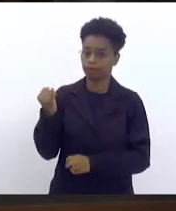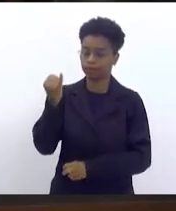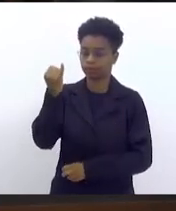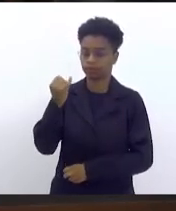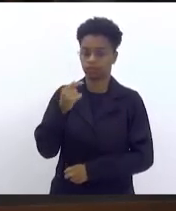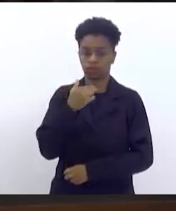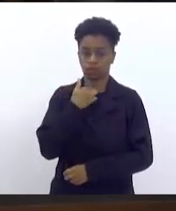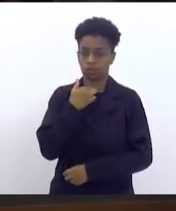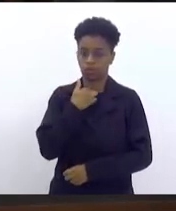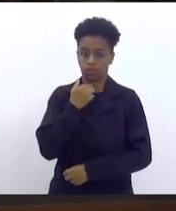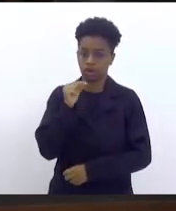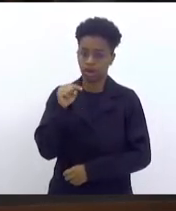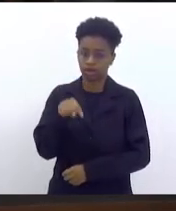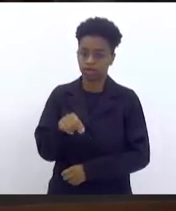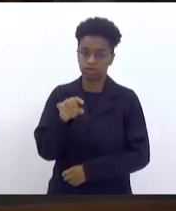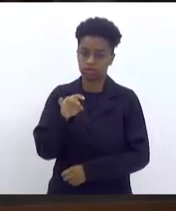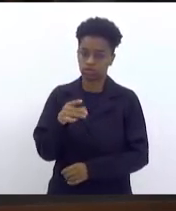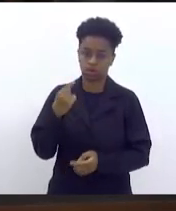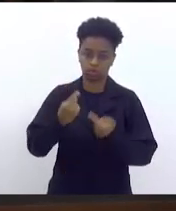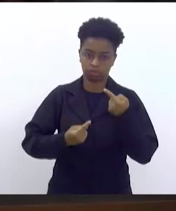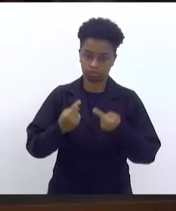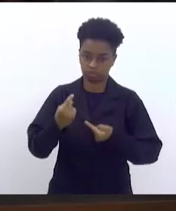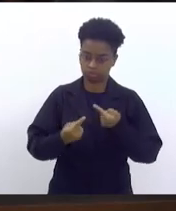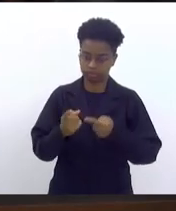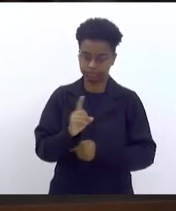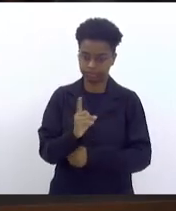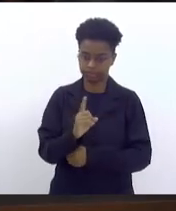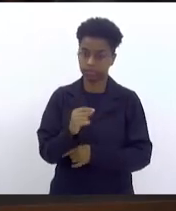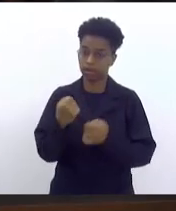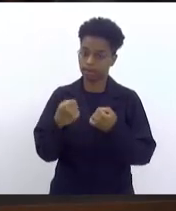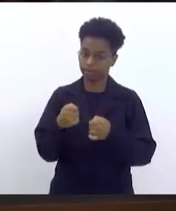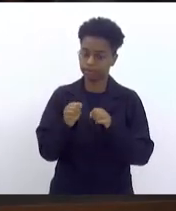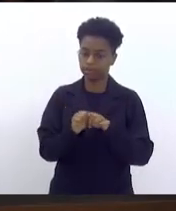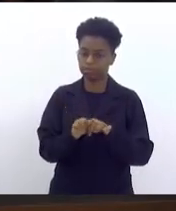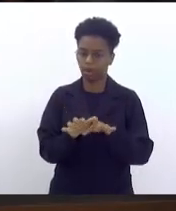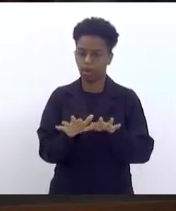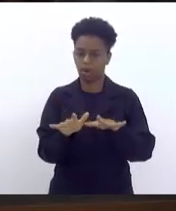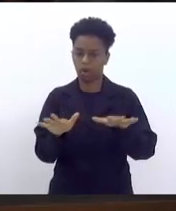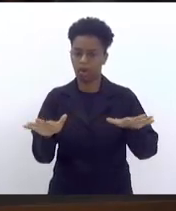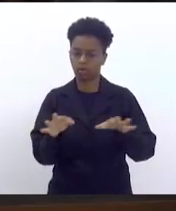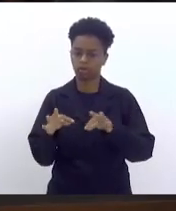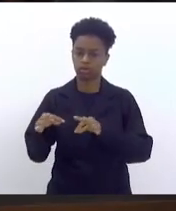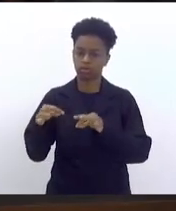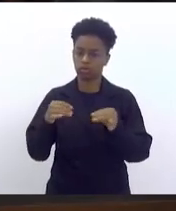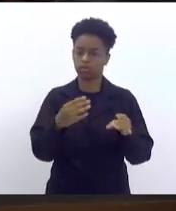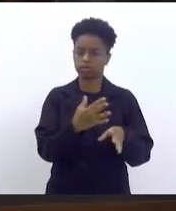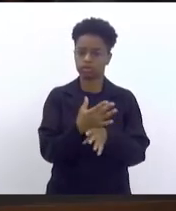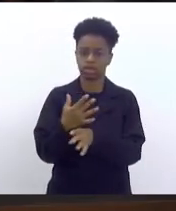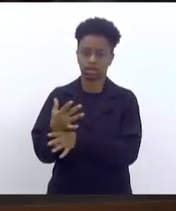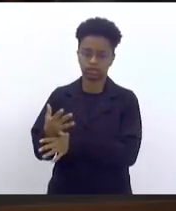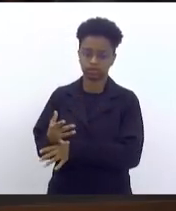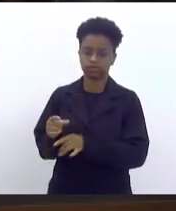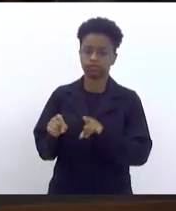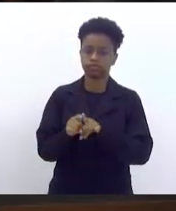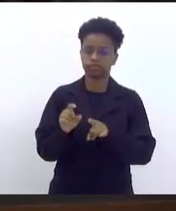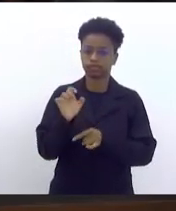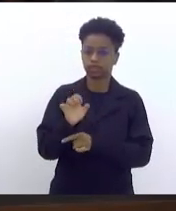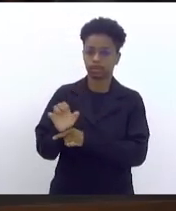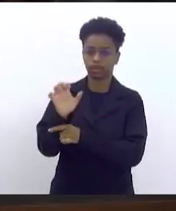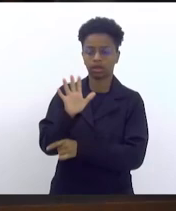ficar aqui apenas dentro dessa casa como a senhora colocou tem que se estender para todos os municípios para todo o estado que todos